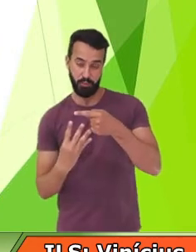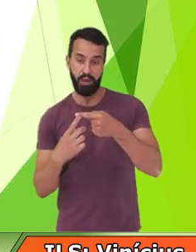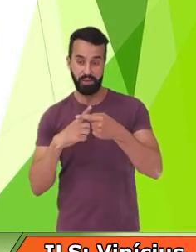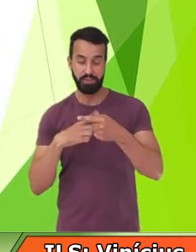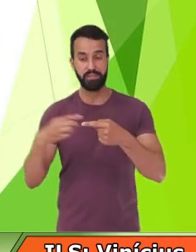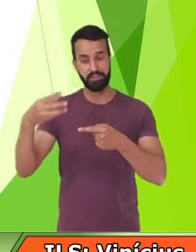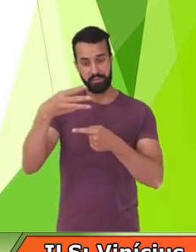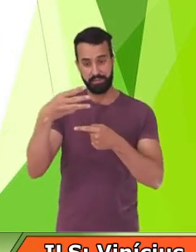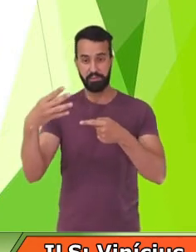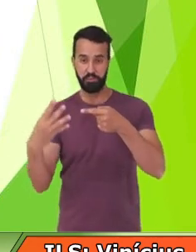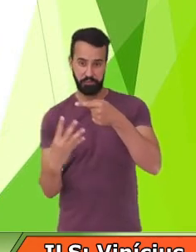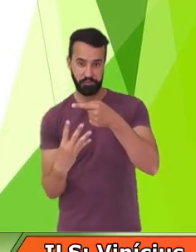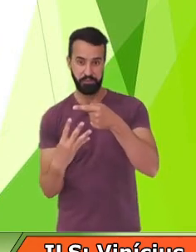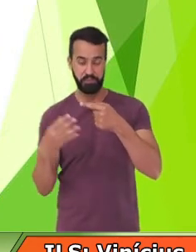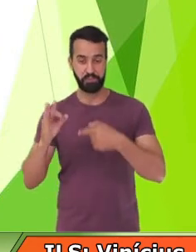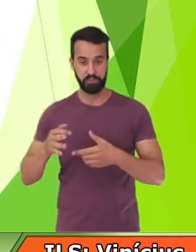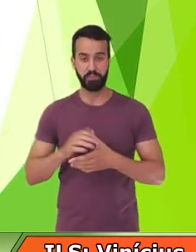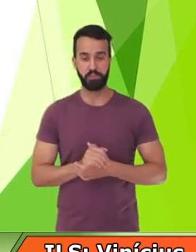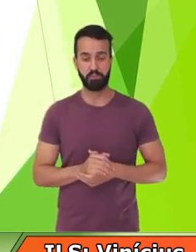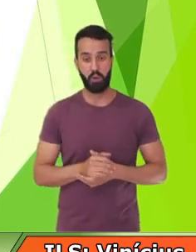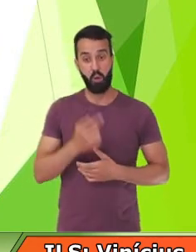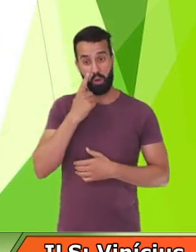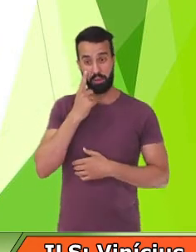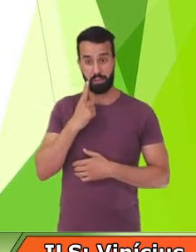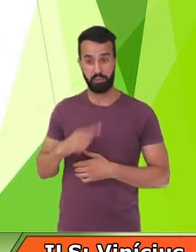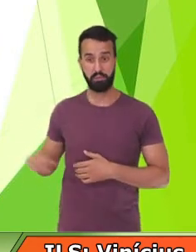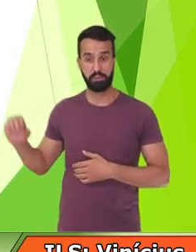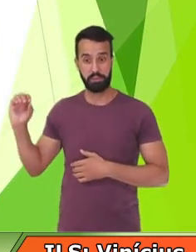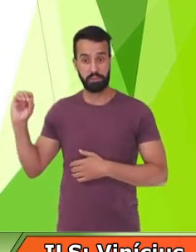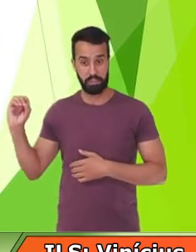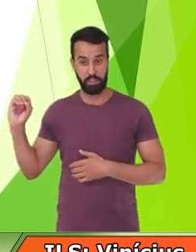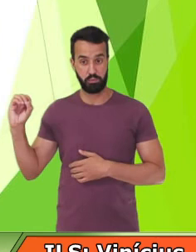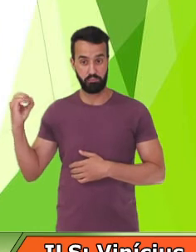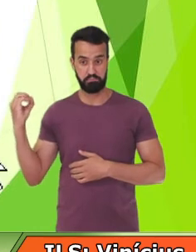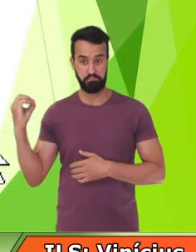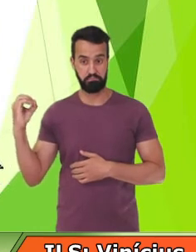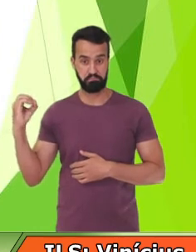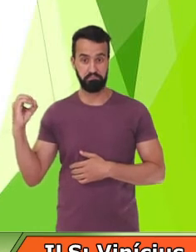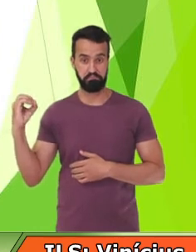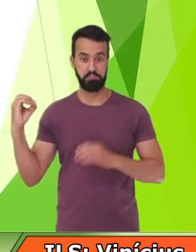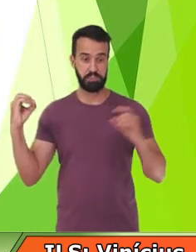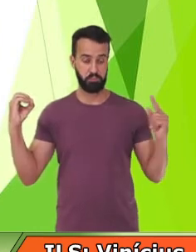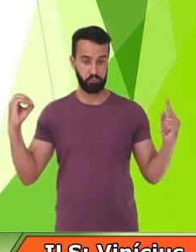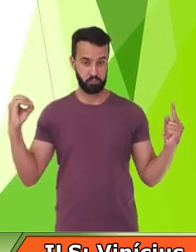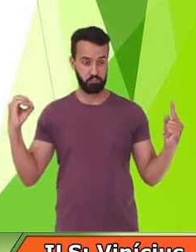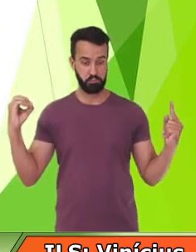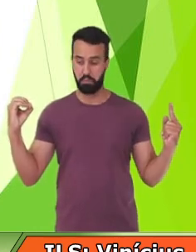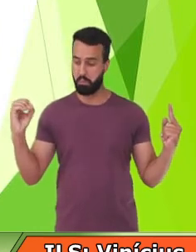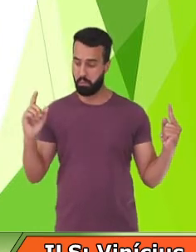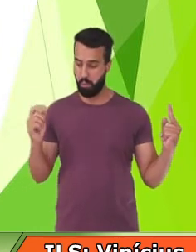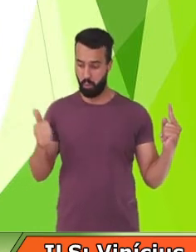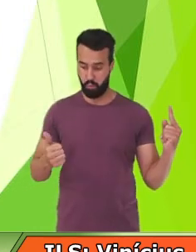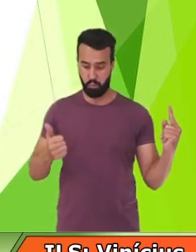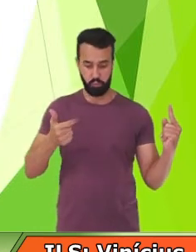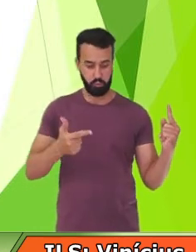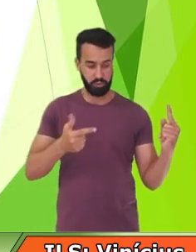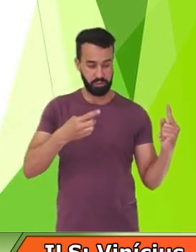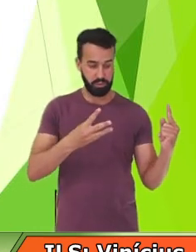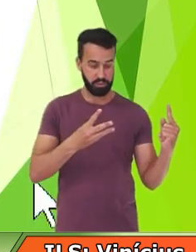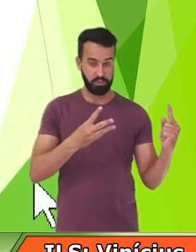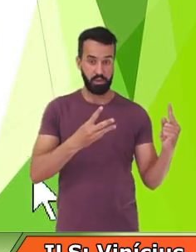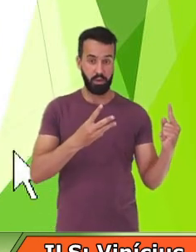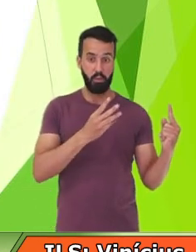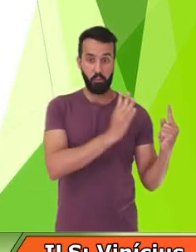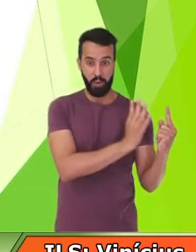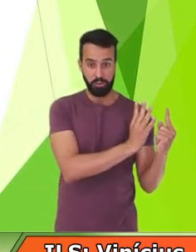3 quartos. Quando eu divido o zero, o intervalo de 0 até 1 em 4 partes, aqui